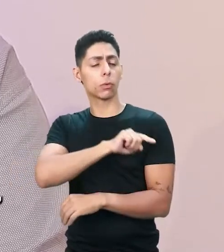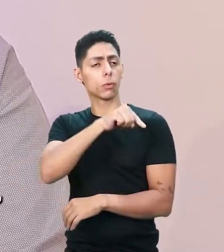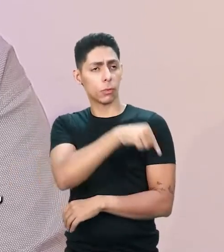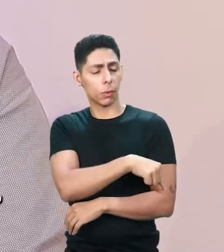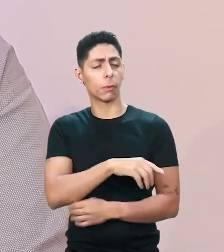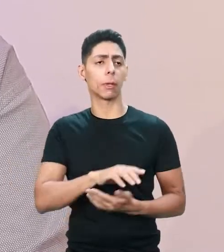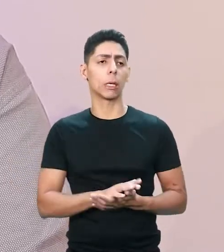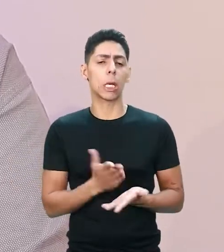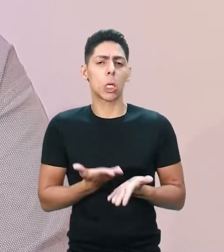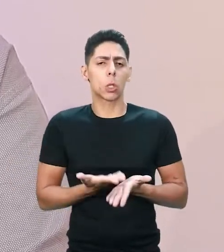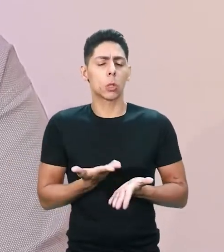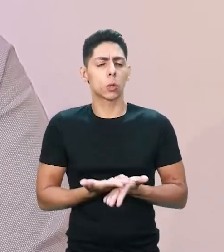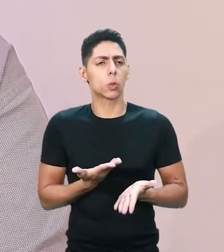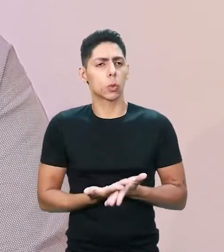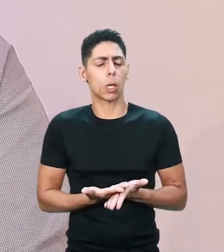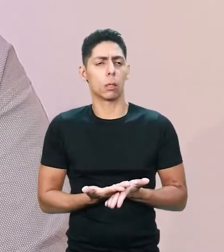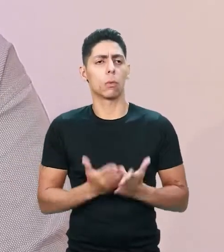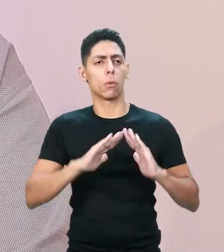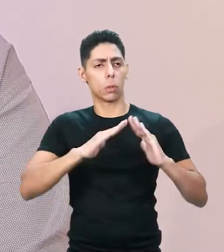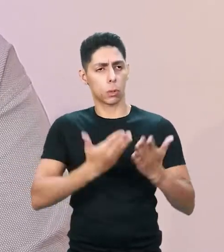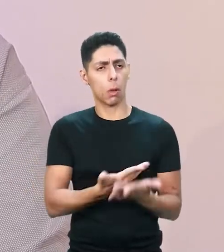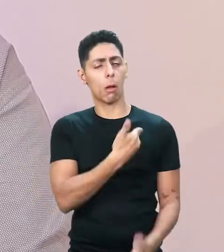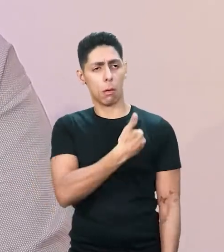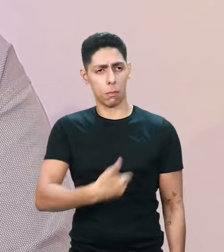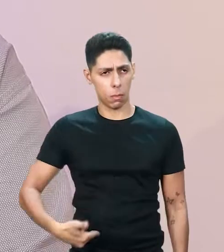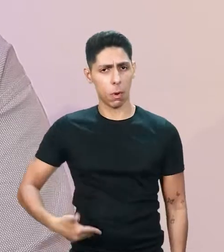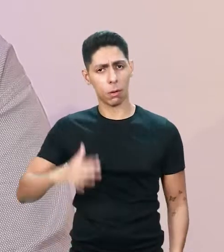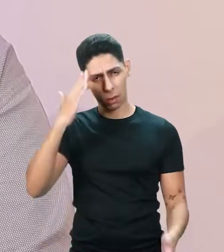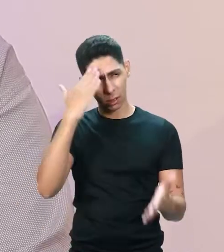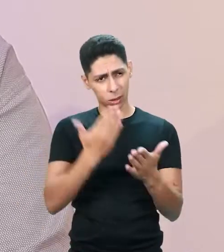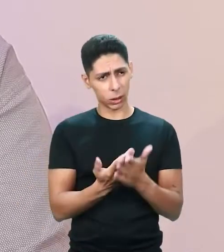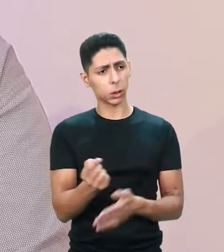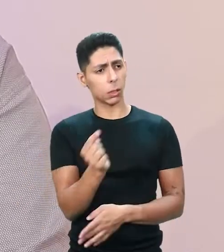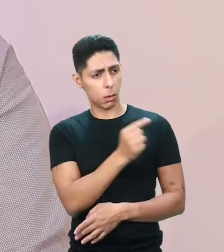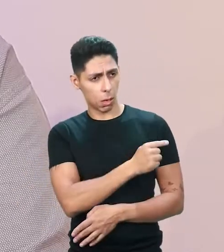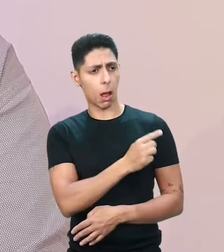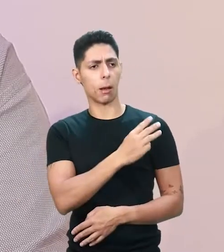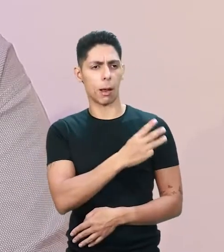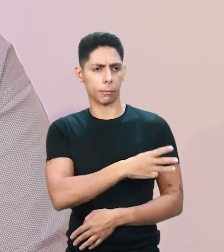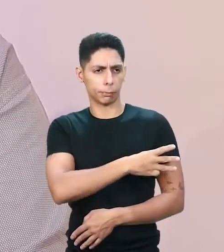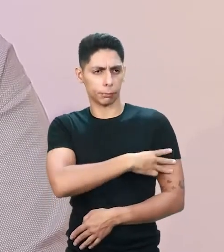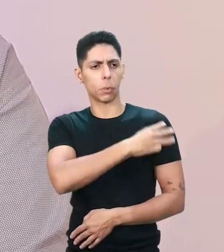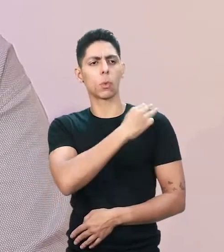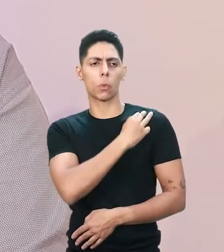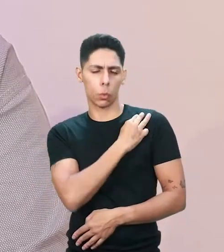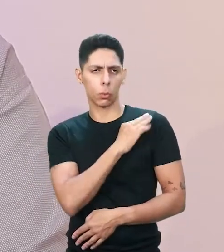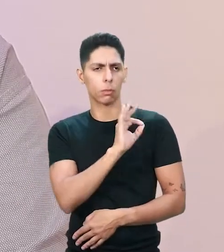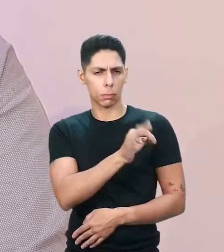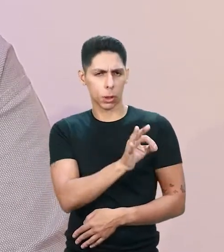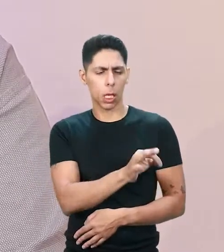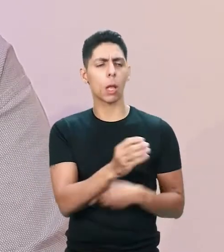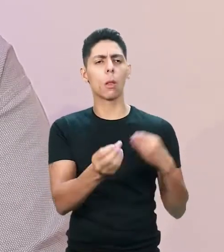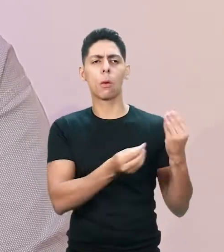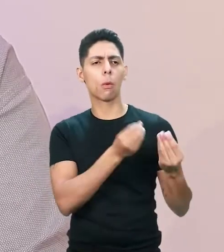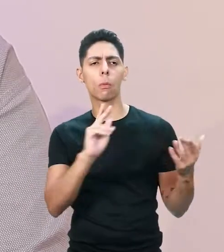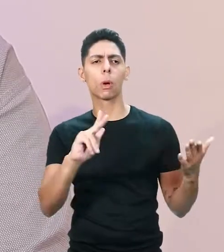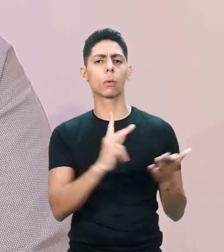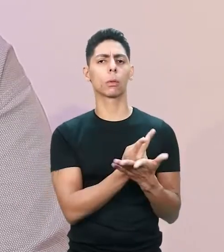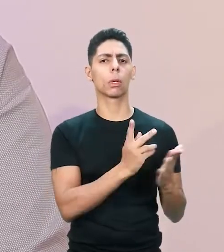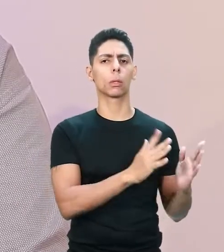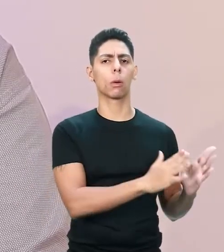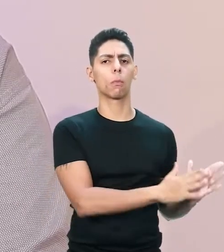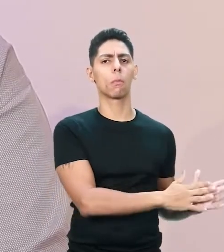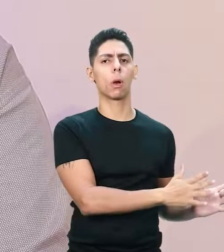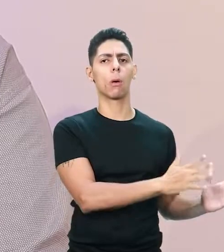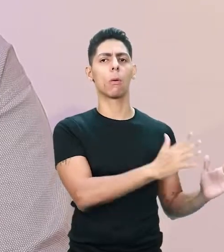em escola pública, acredito que na escola regular, como é que foi o processo,